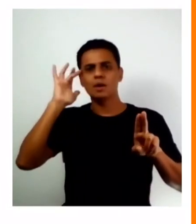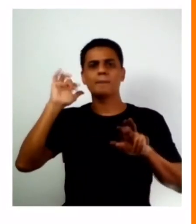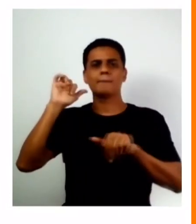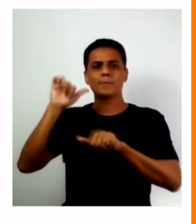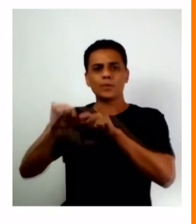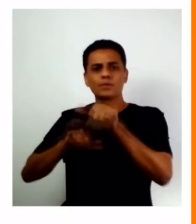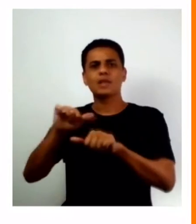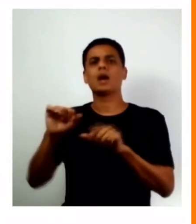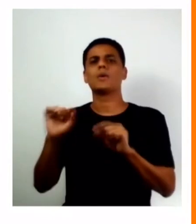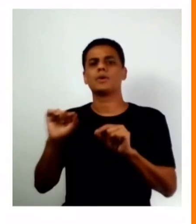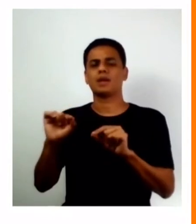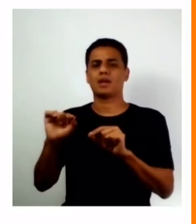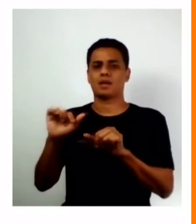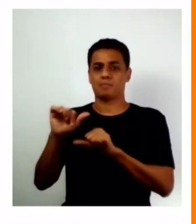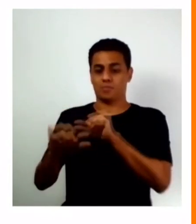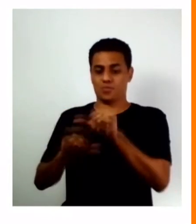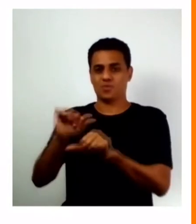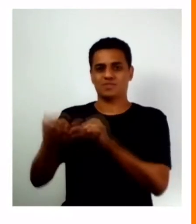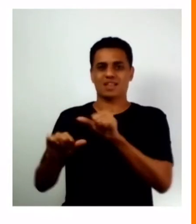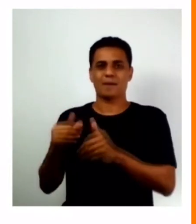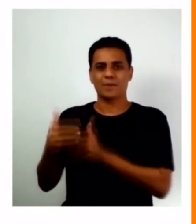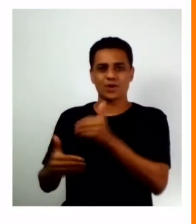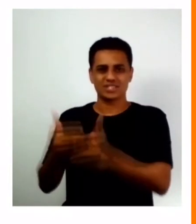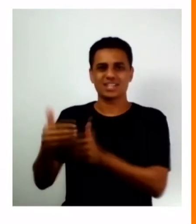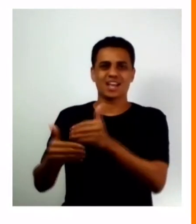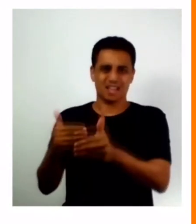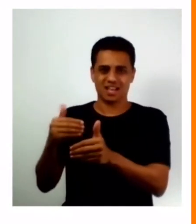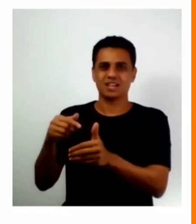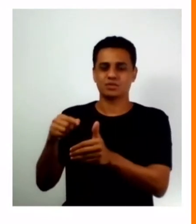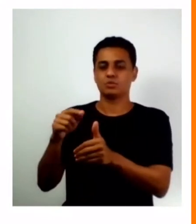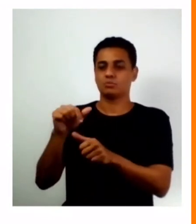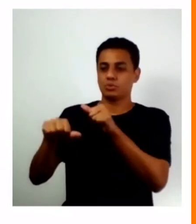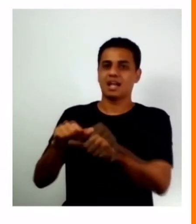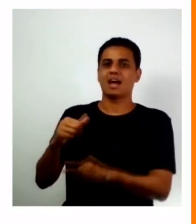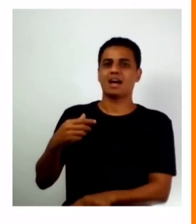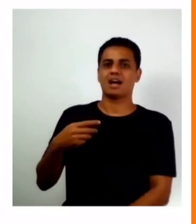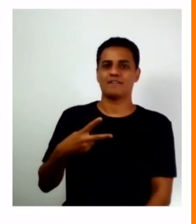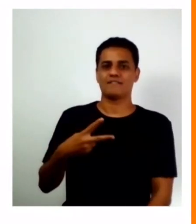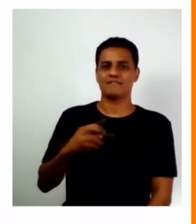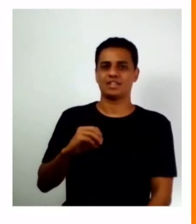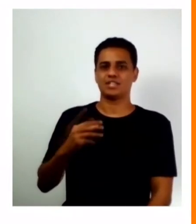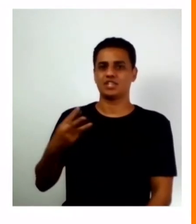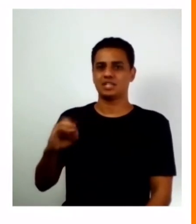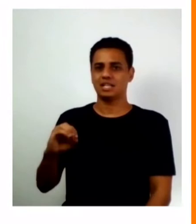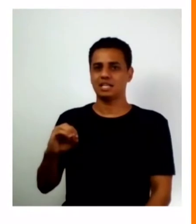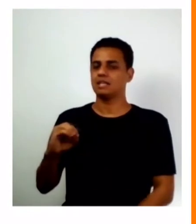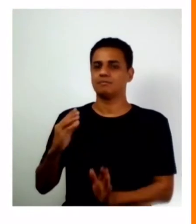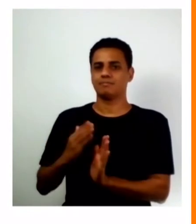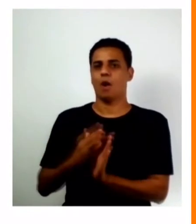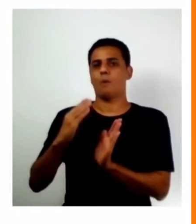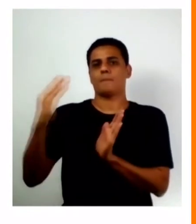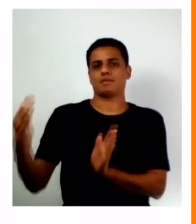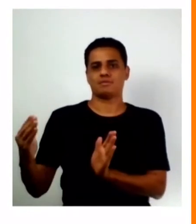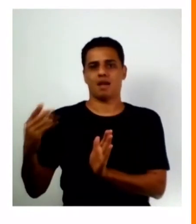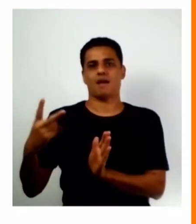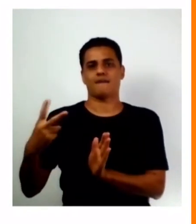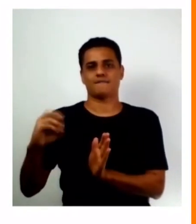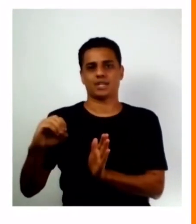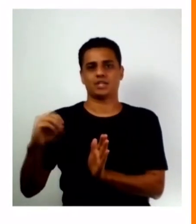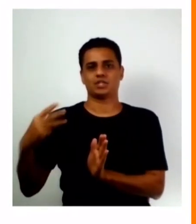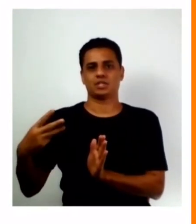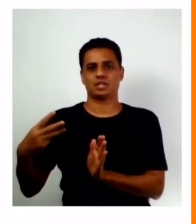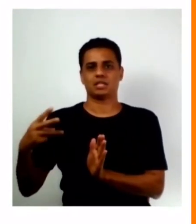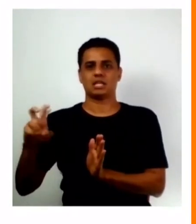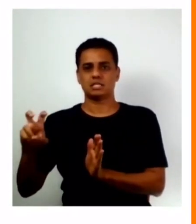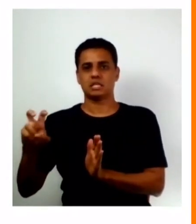o processo, passar ao ano 1935, para dar mais tempo depois desta crise, será uma solução.